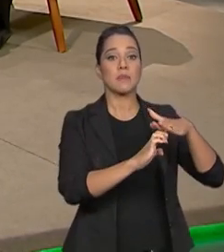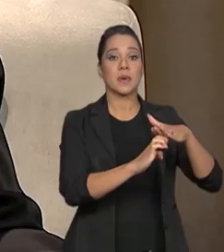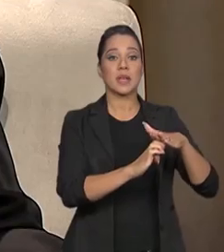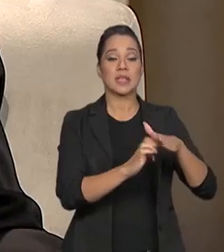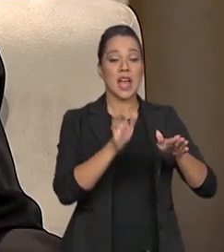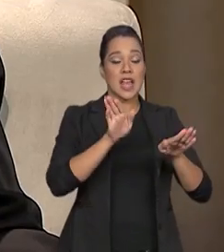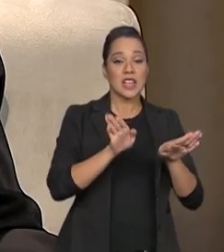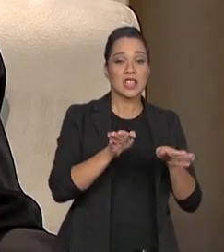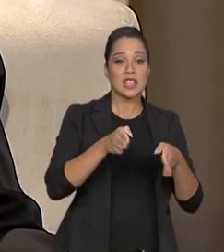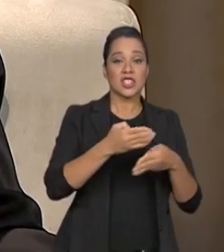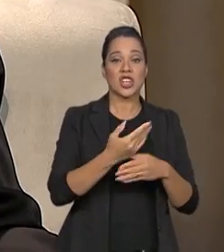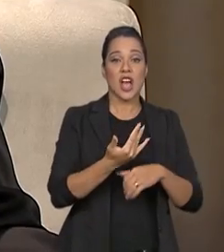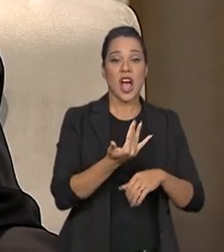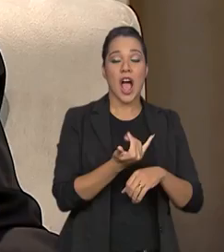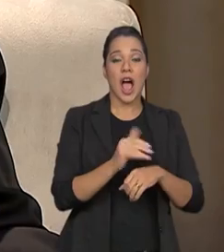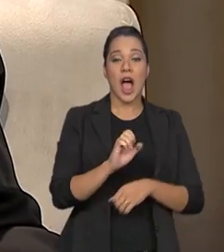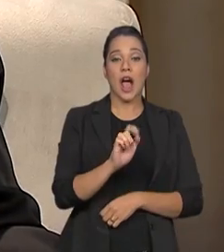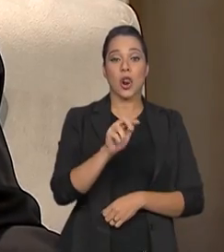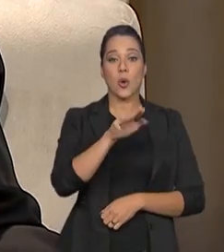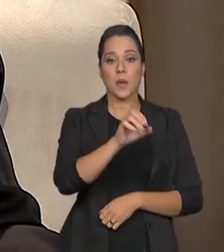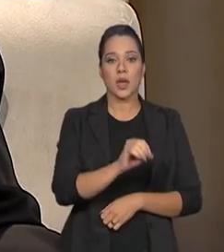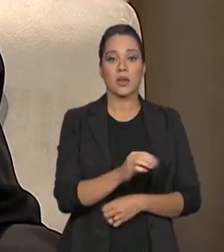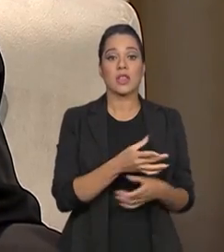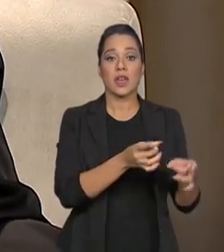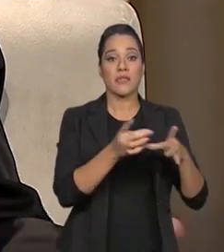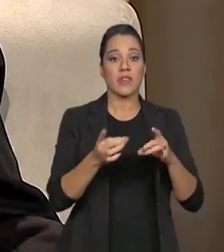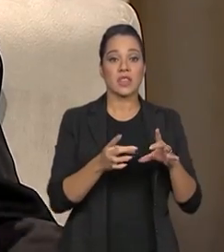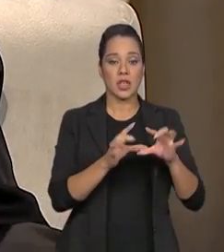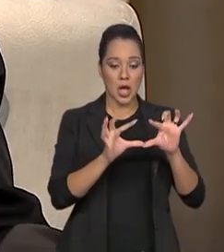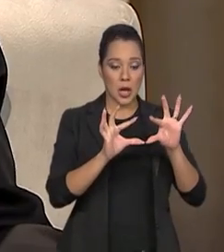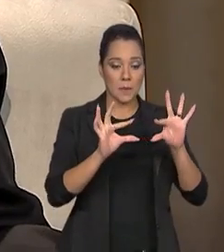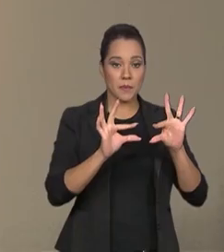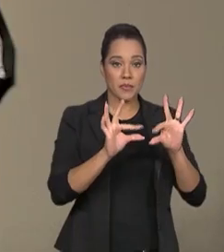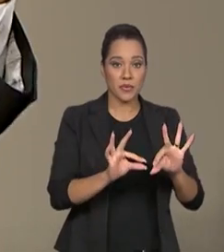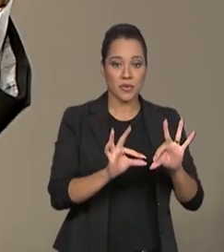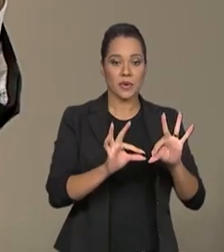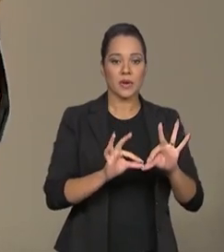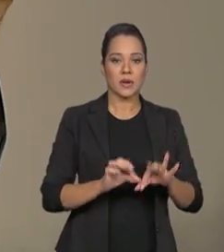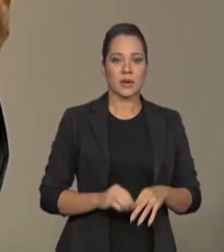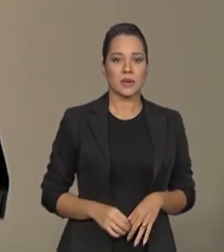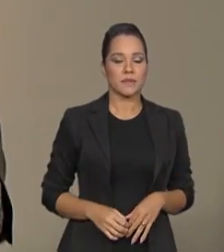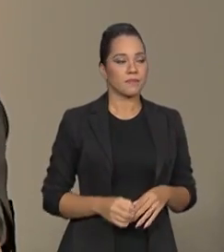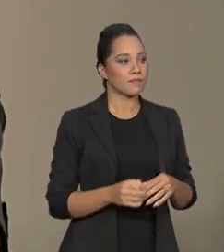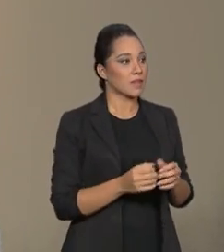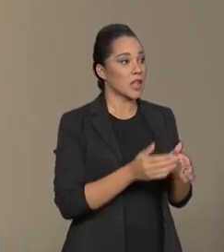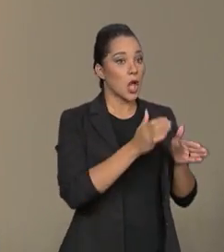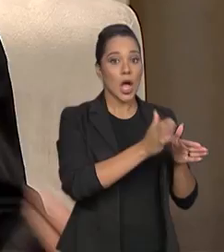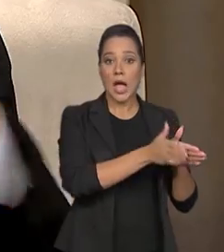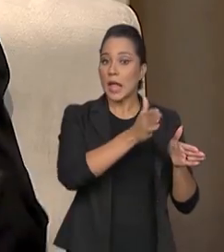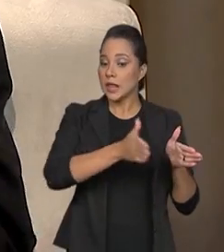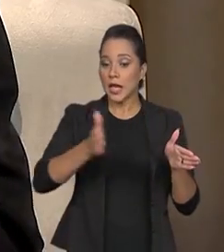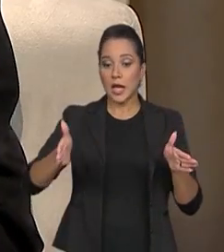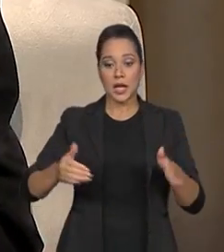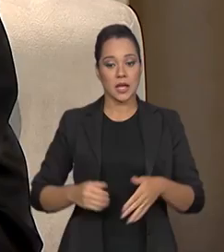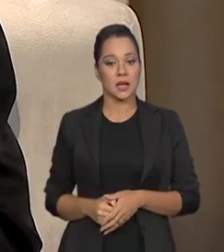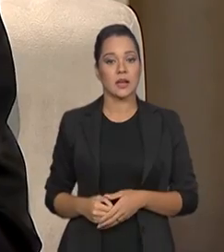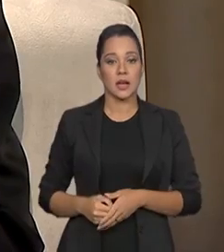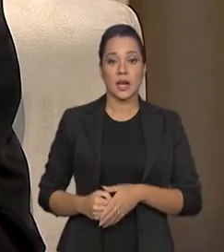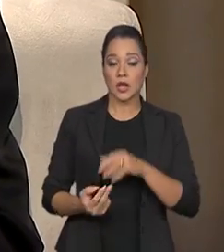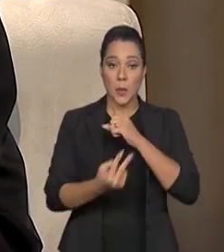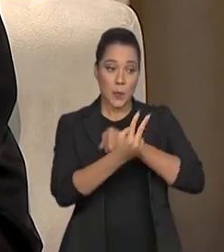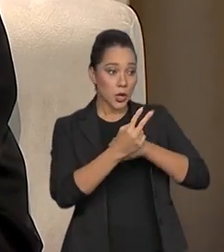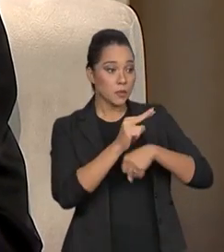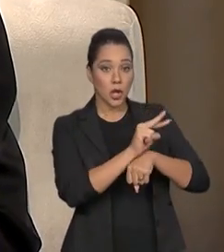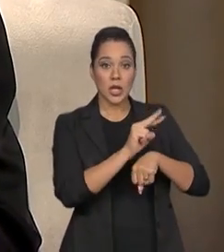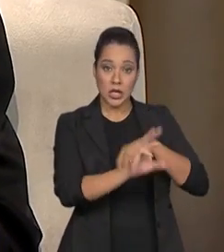chapa de alumínio tava vendendo alumínio mas com menos espessura do que ele tava pagando é uma cadeia de produção a